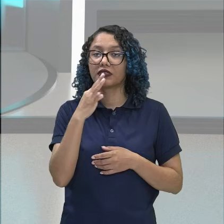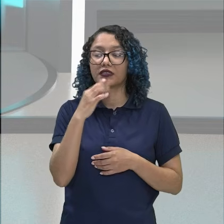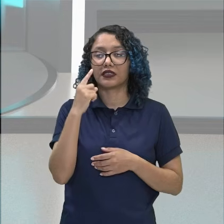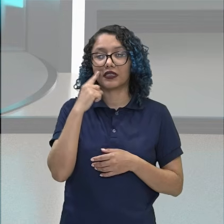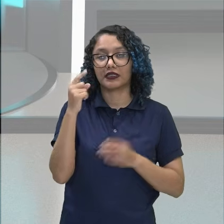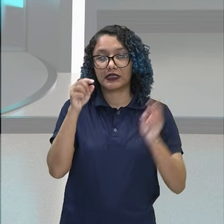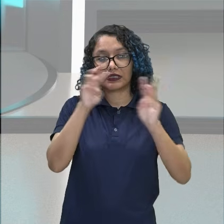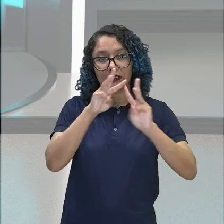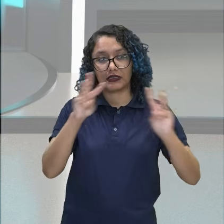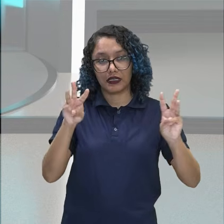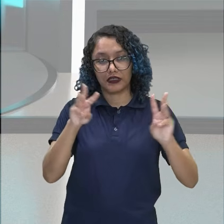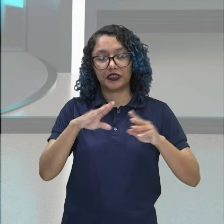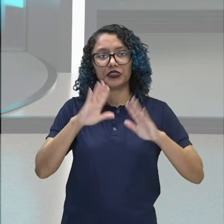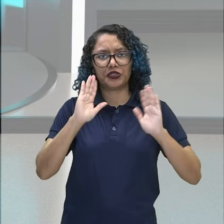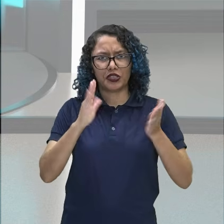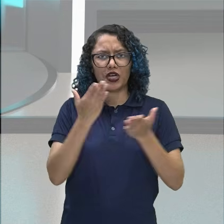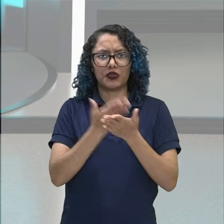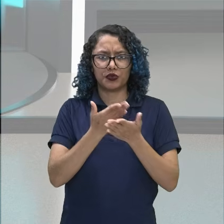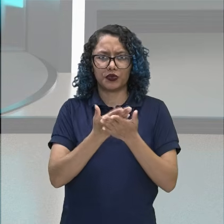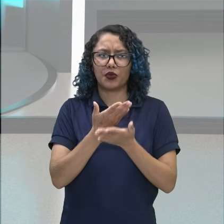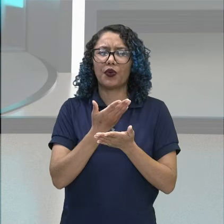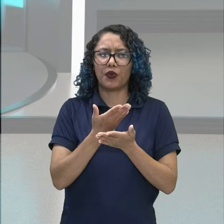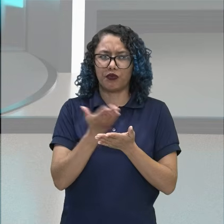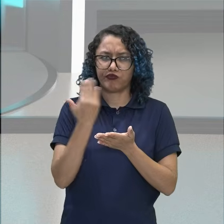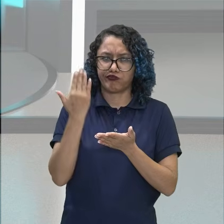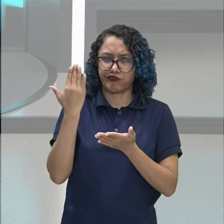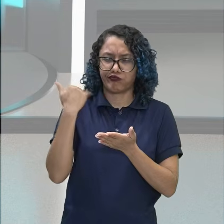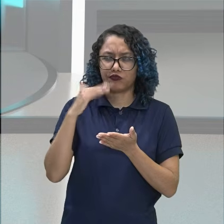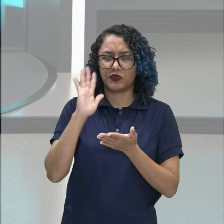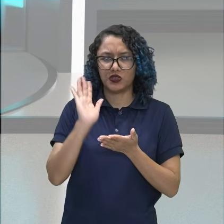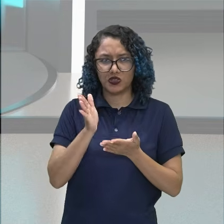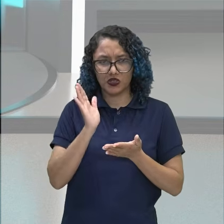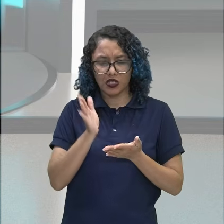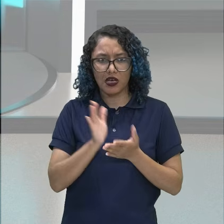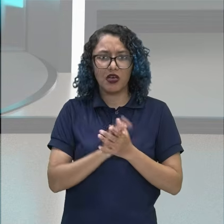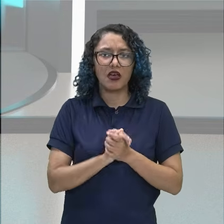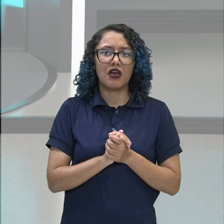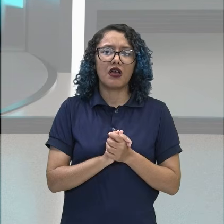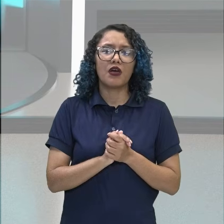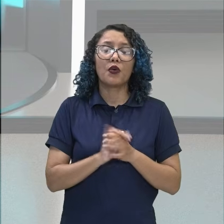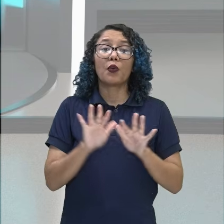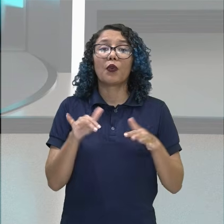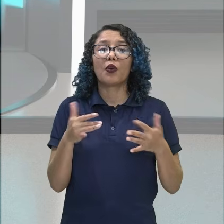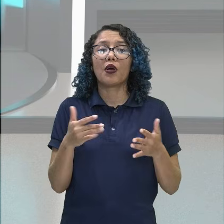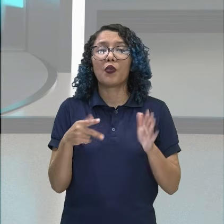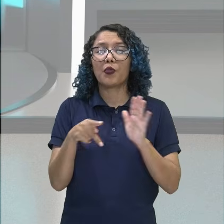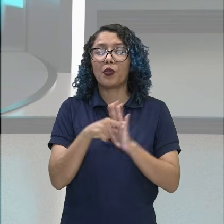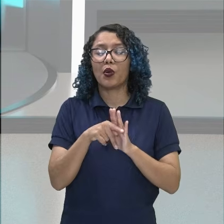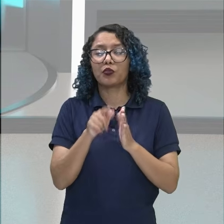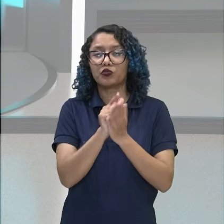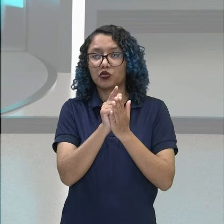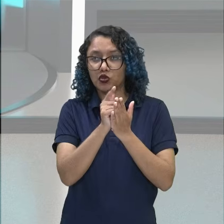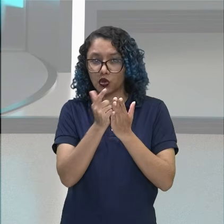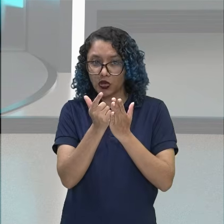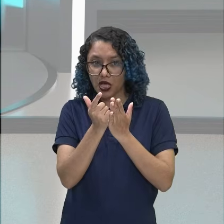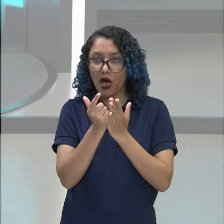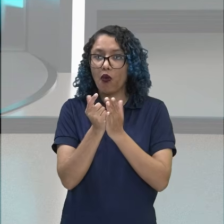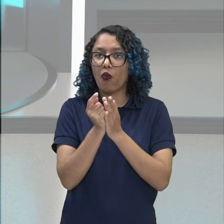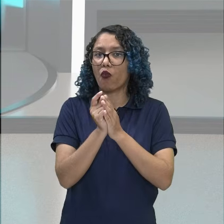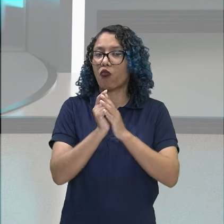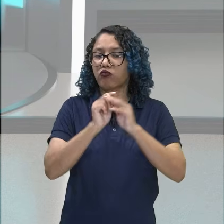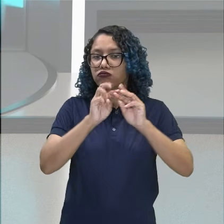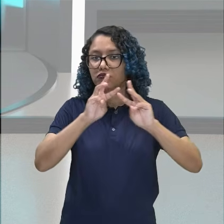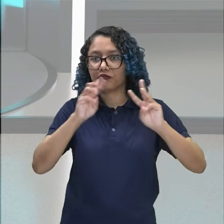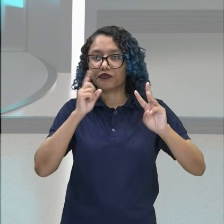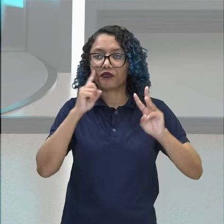já foi visitada por nós em outras aulas dessa primeira unidade, que é do jornal O Joio e o Trigo. Se